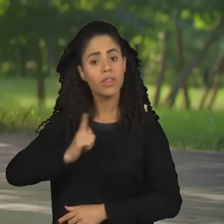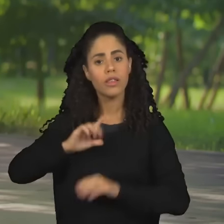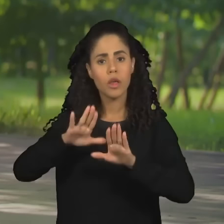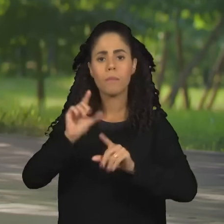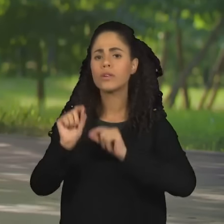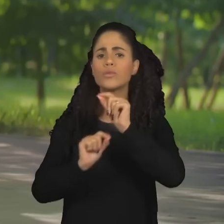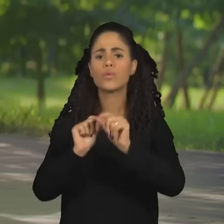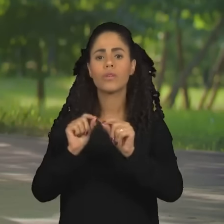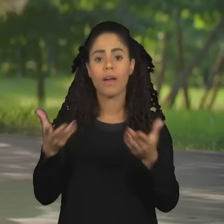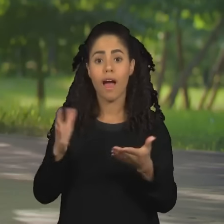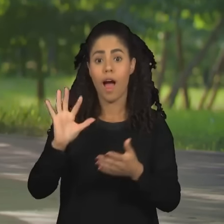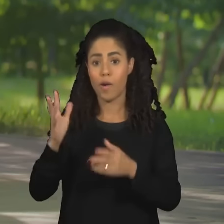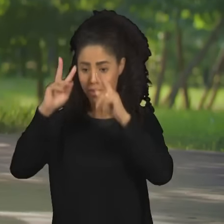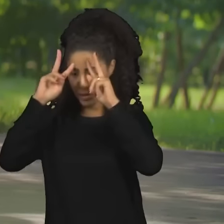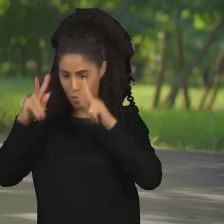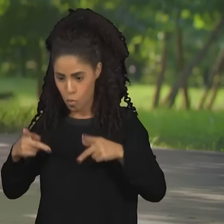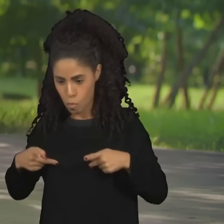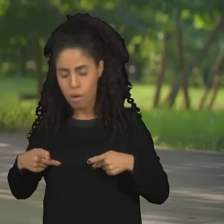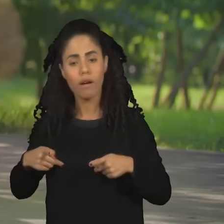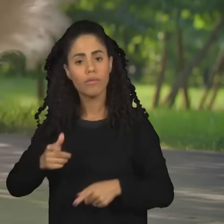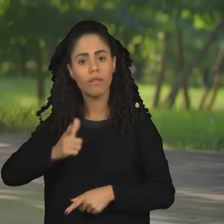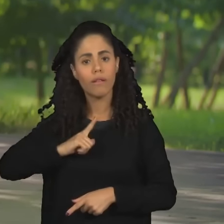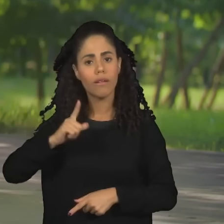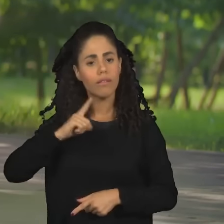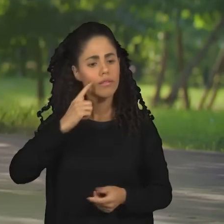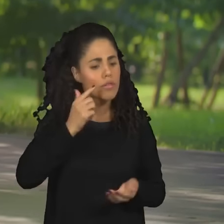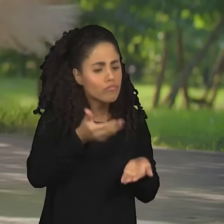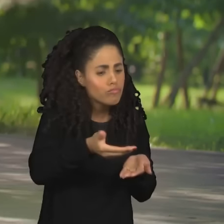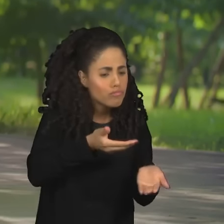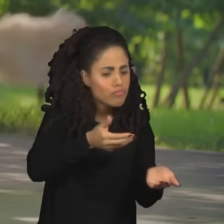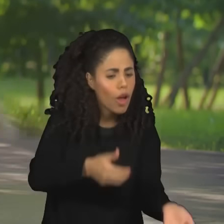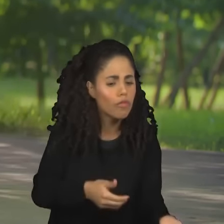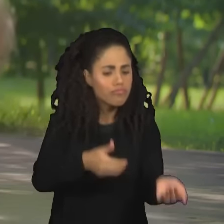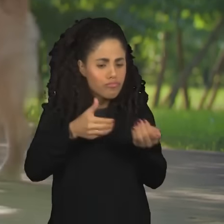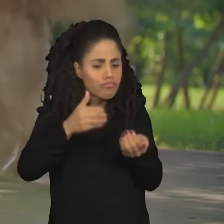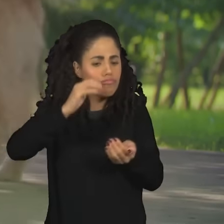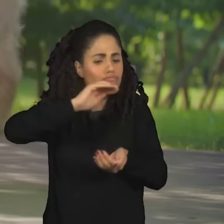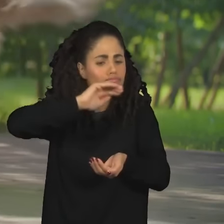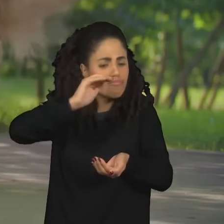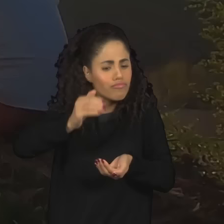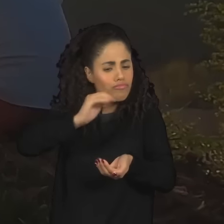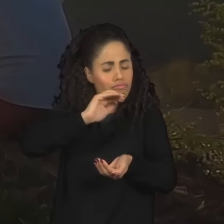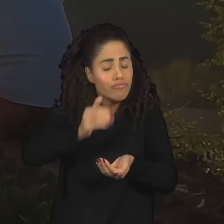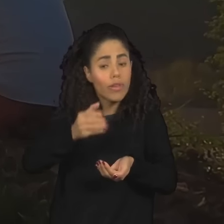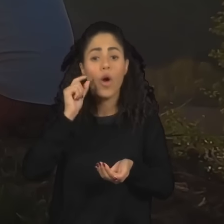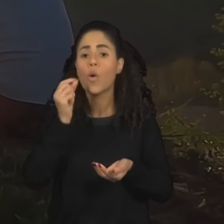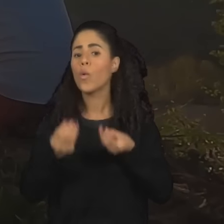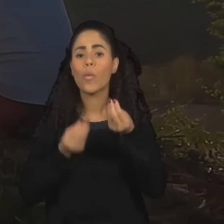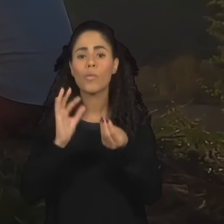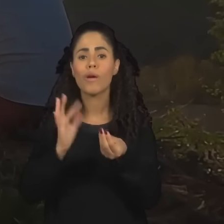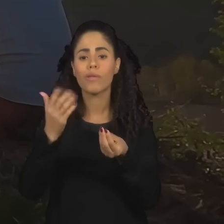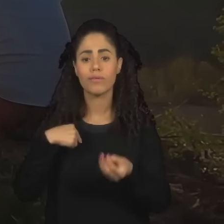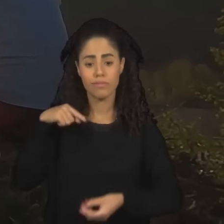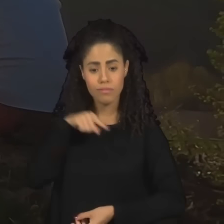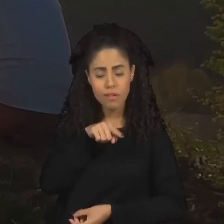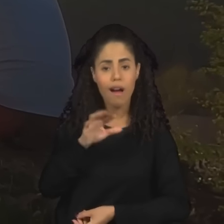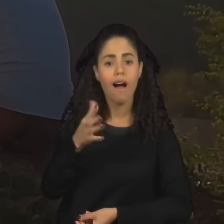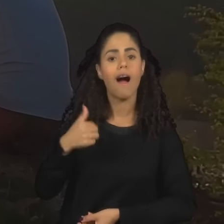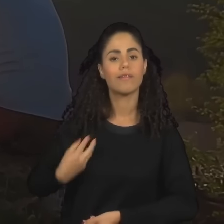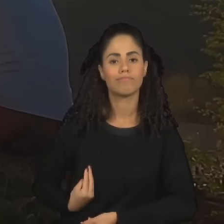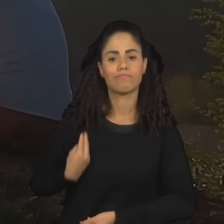isso acontece entre humanos em resposta a uma conversa ou a uma história. O fenômeno desempenha um papel importante